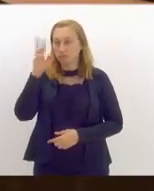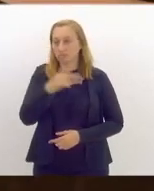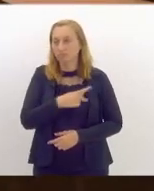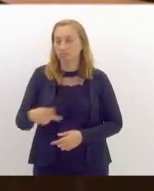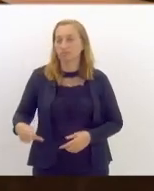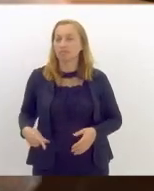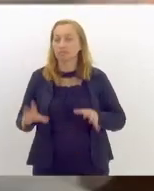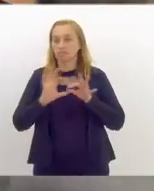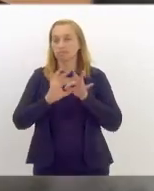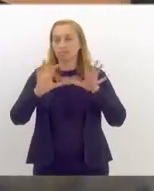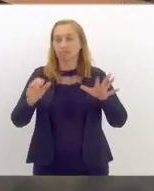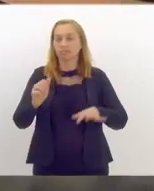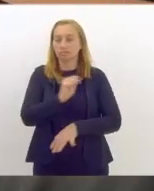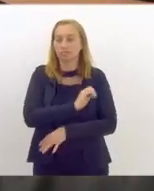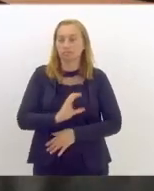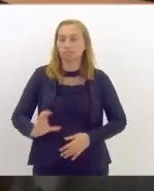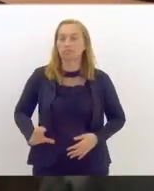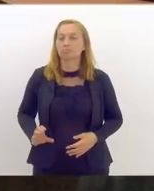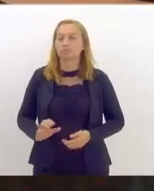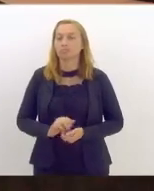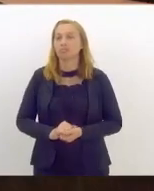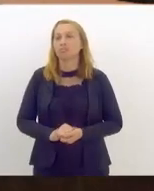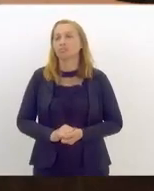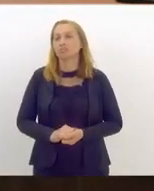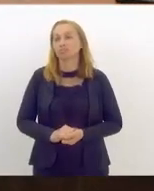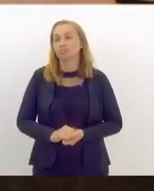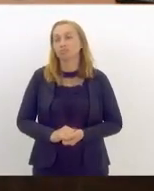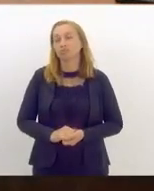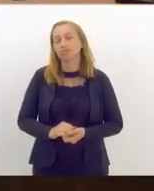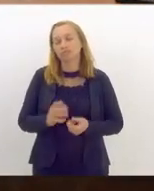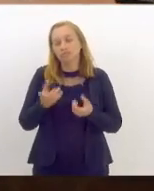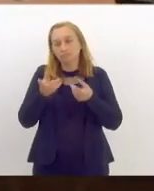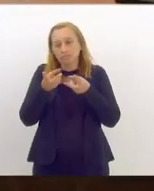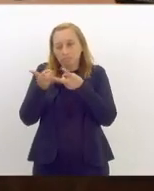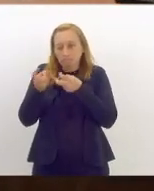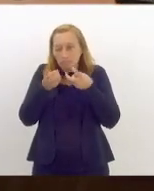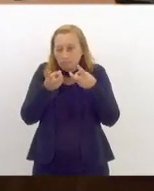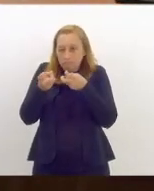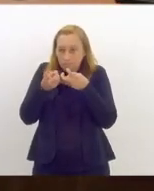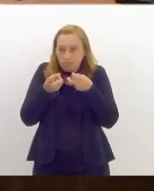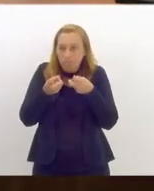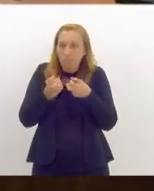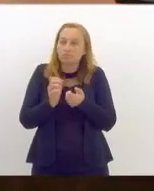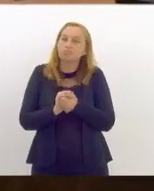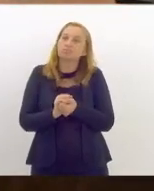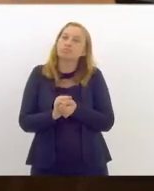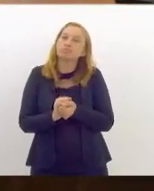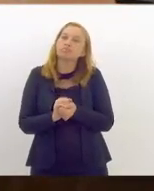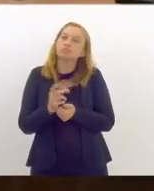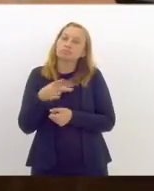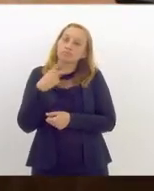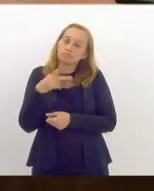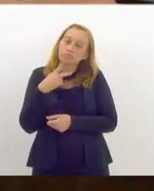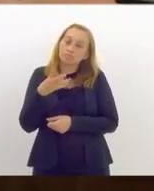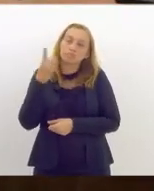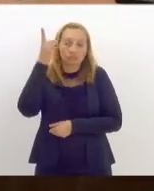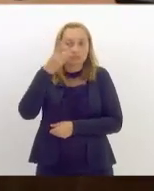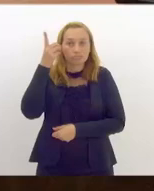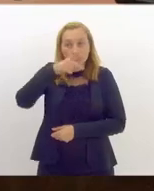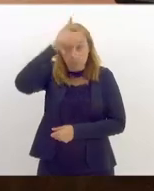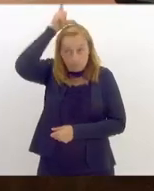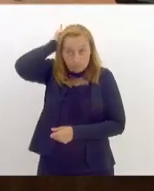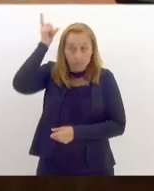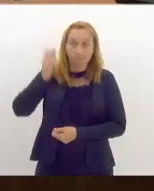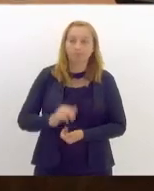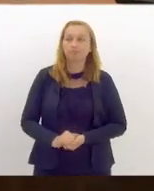democrático André siciliano eu vi atentamente responder ações do deputado Luiz